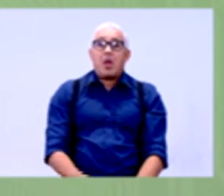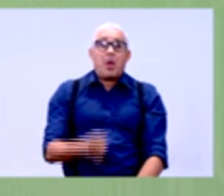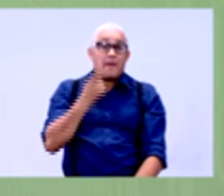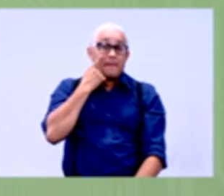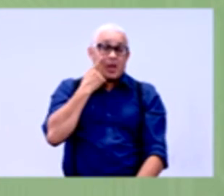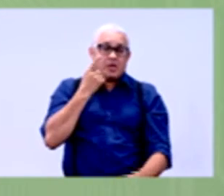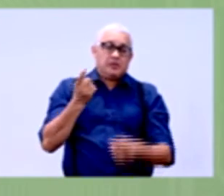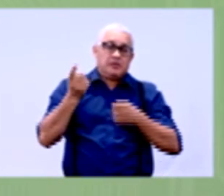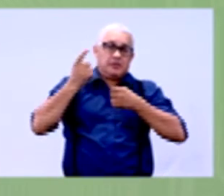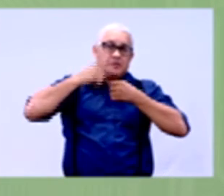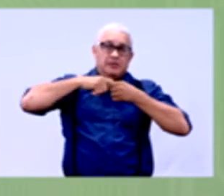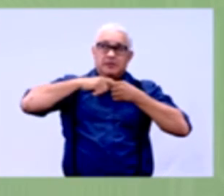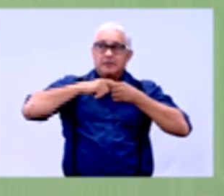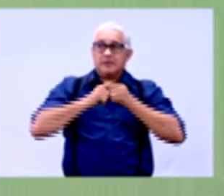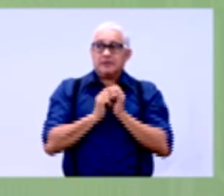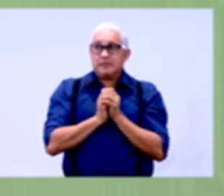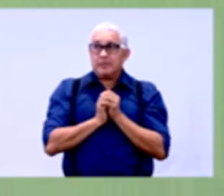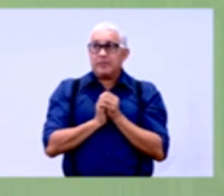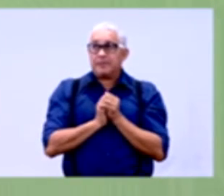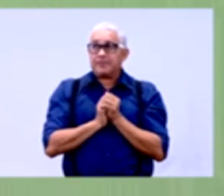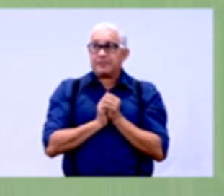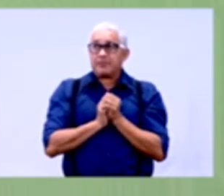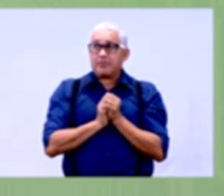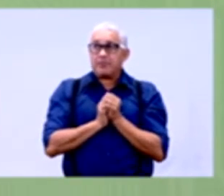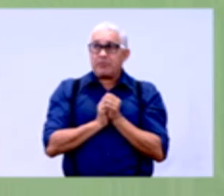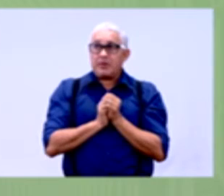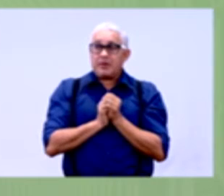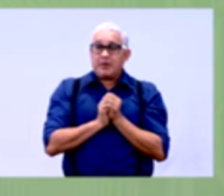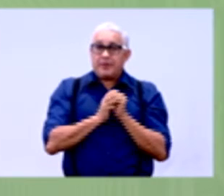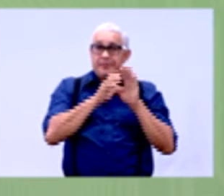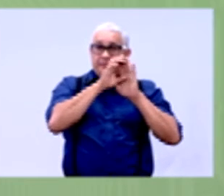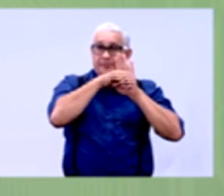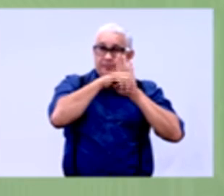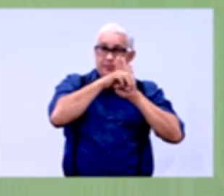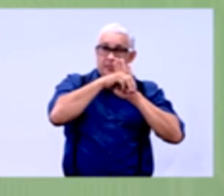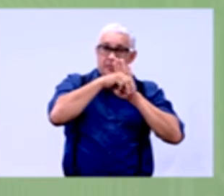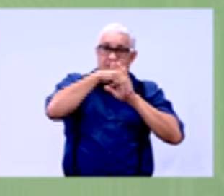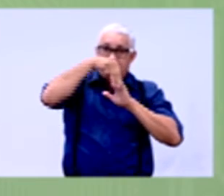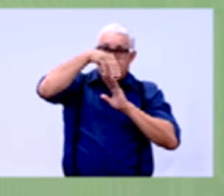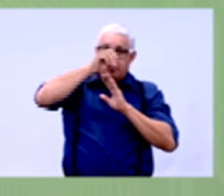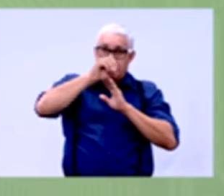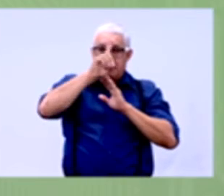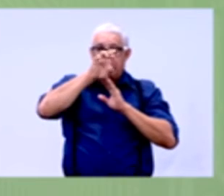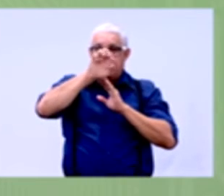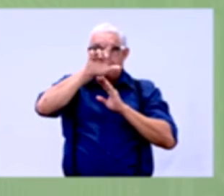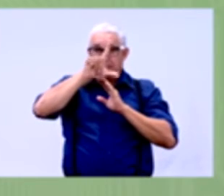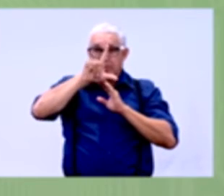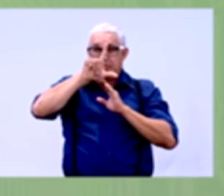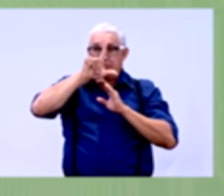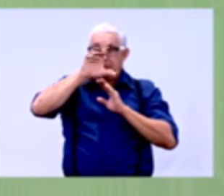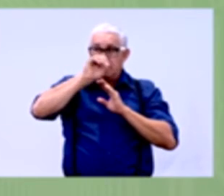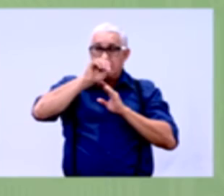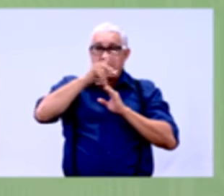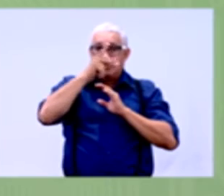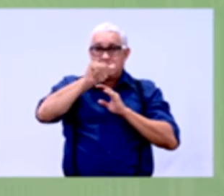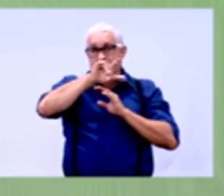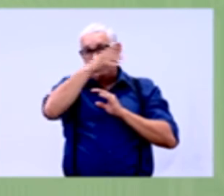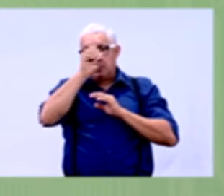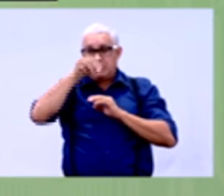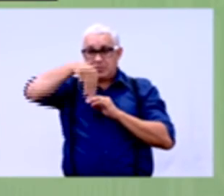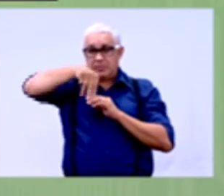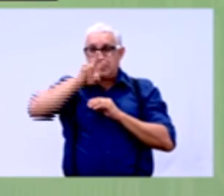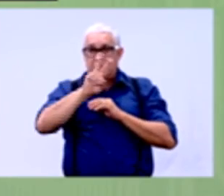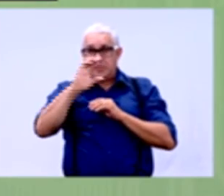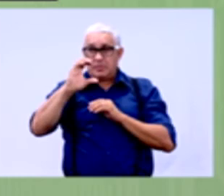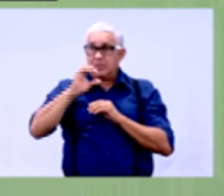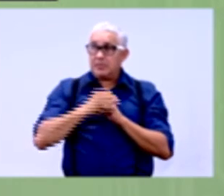Retornando, para reforçarmos um pouquinho os conceitos aqui do modelo do nosso padrão MVC,